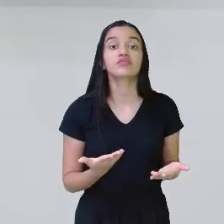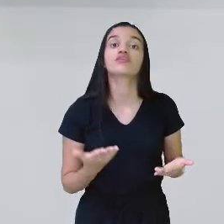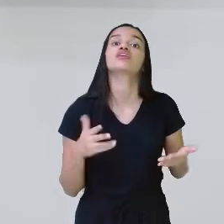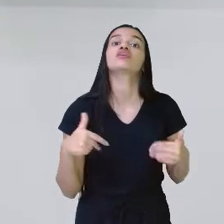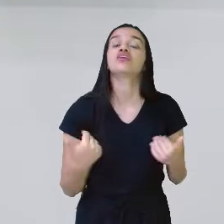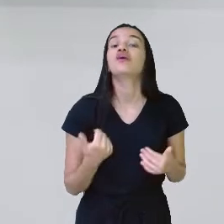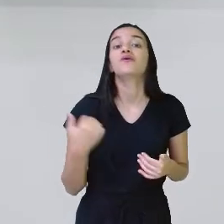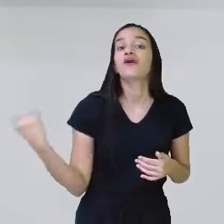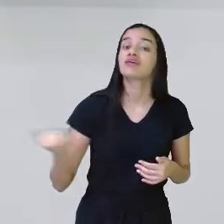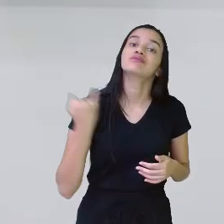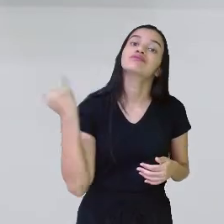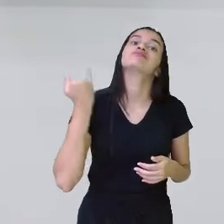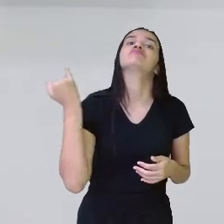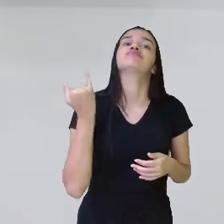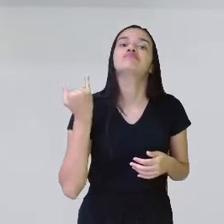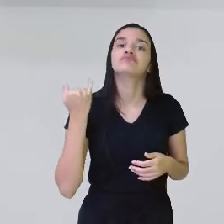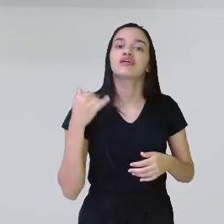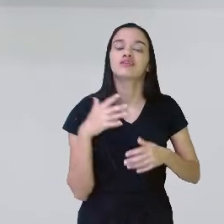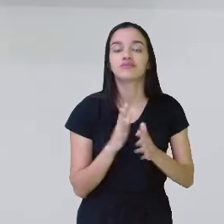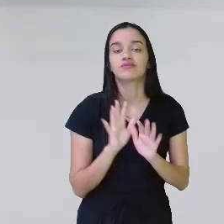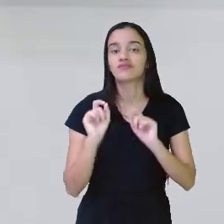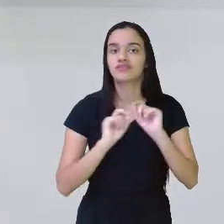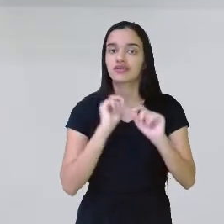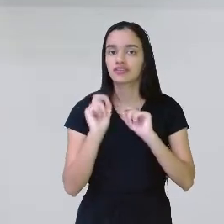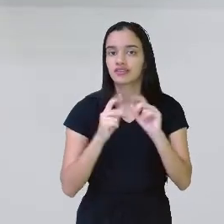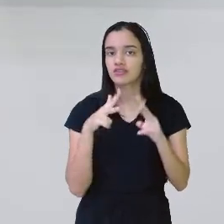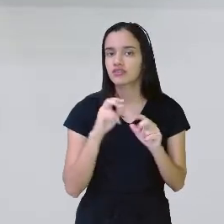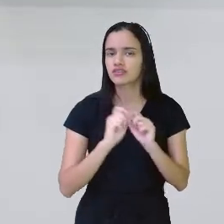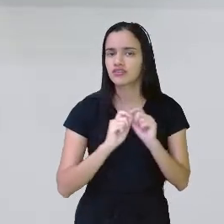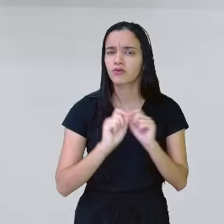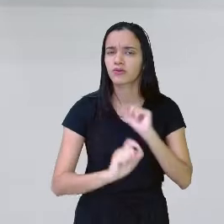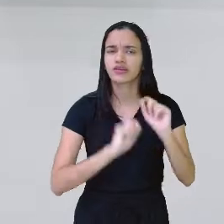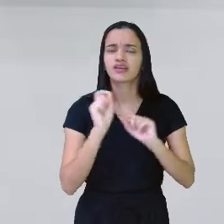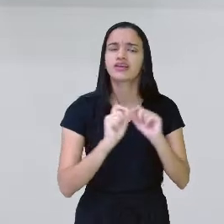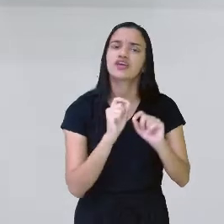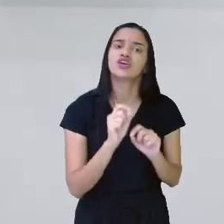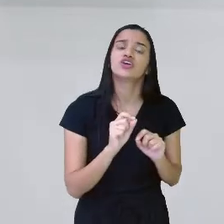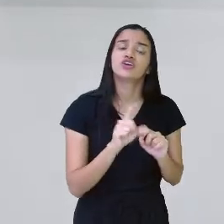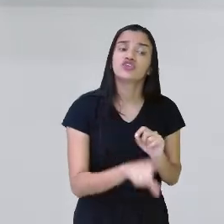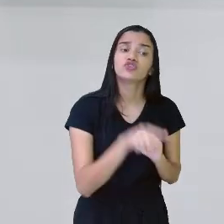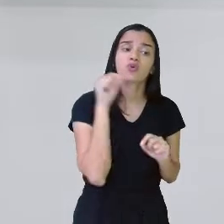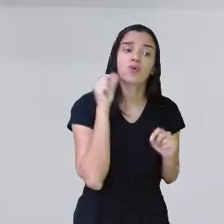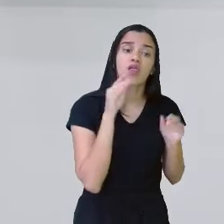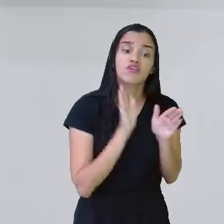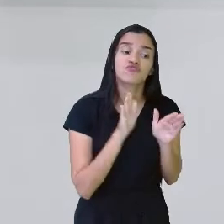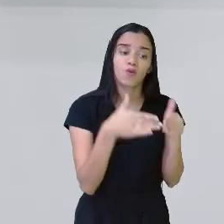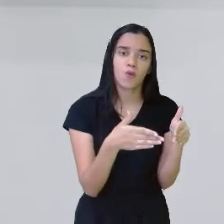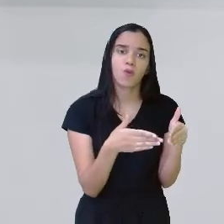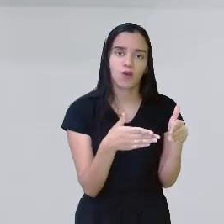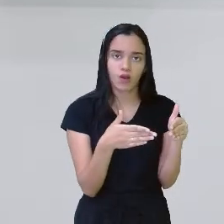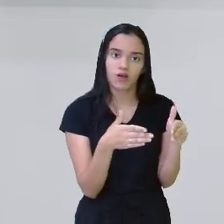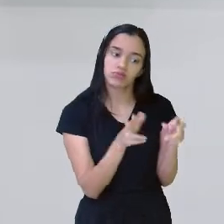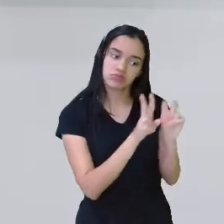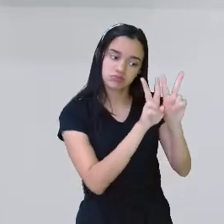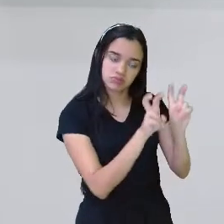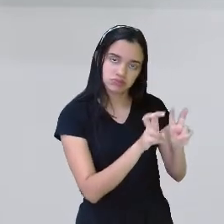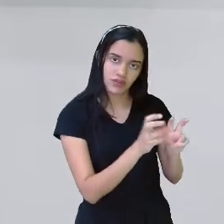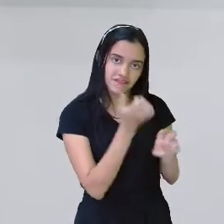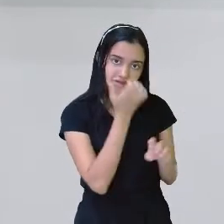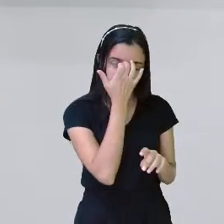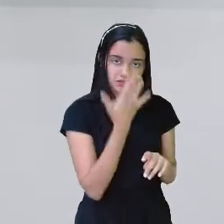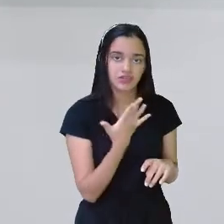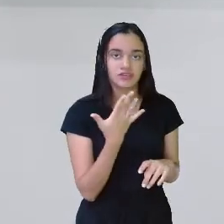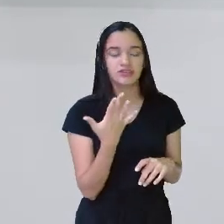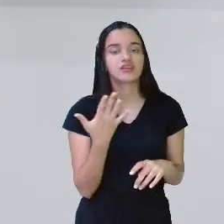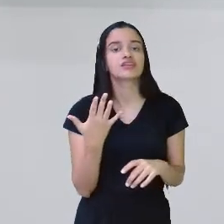é essencial fazer um recorte, né? Escolher para focar somente em alguns aspectos do tema. E isso facilita o